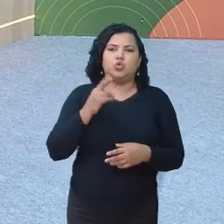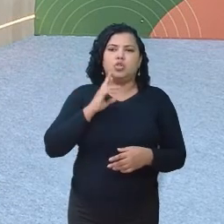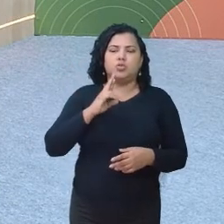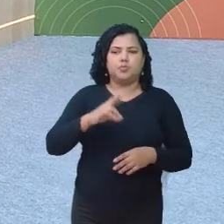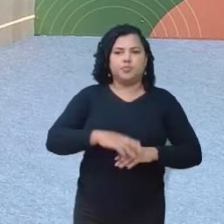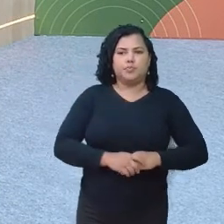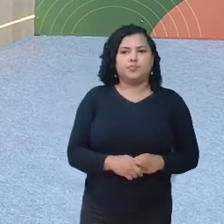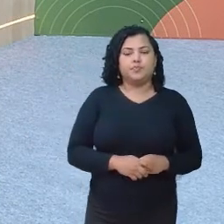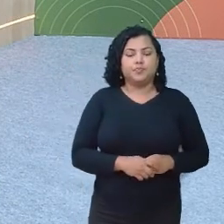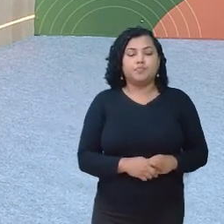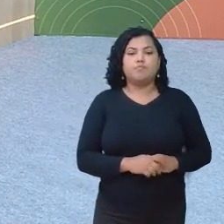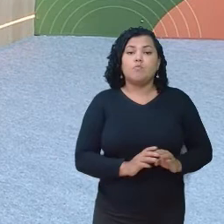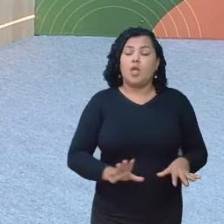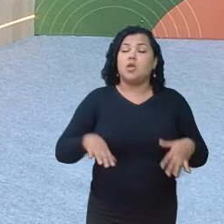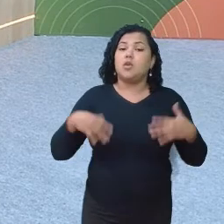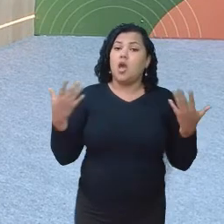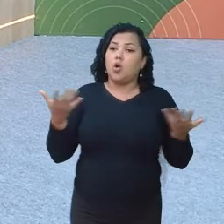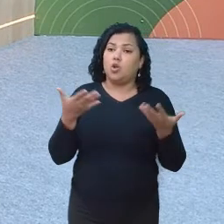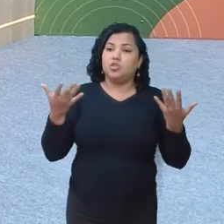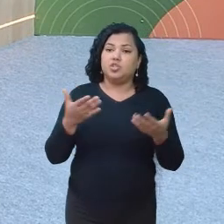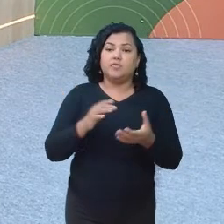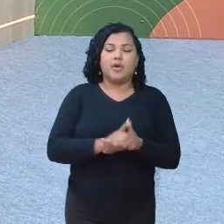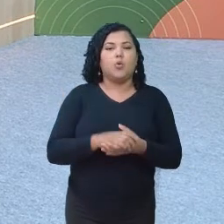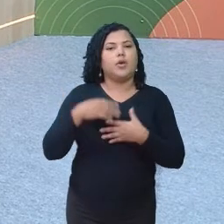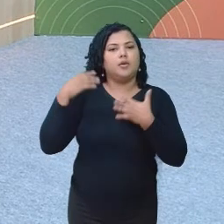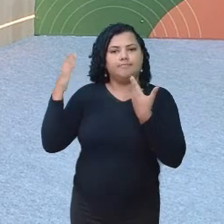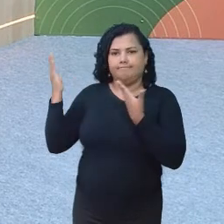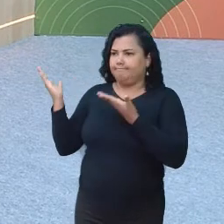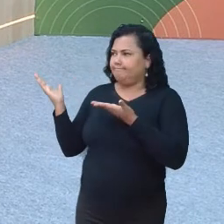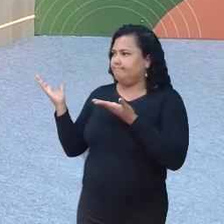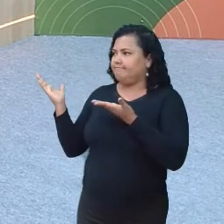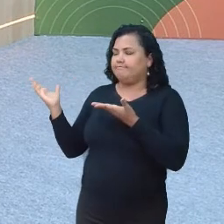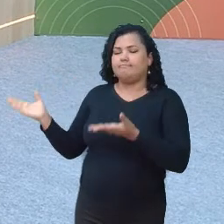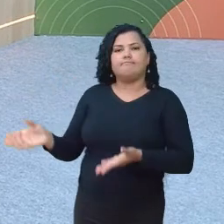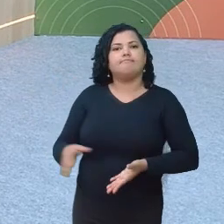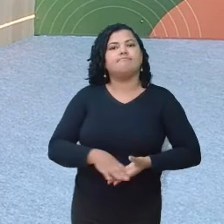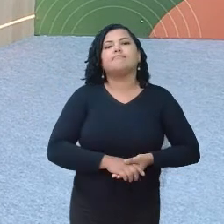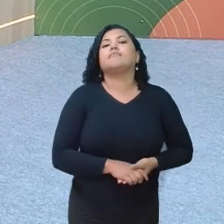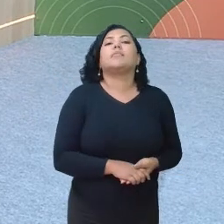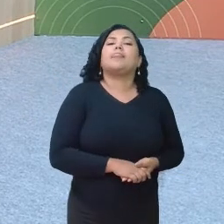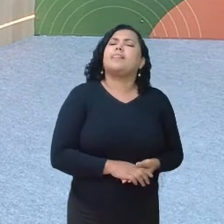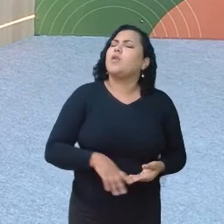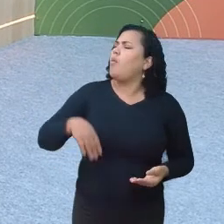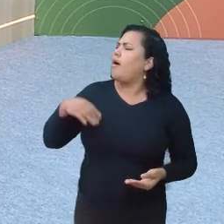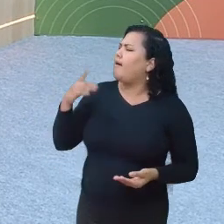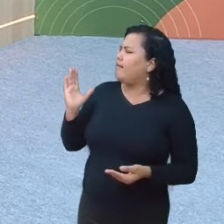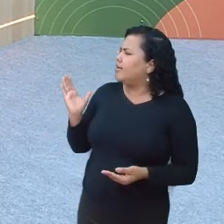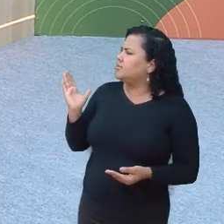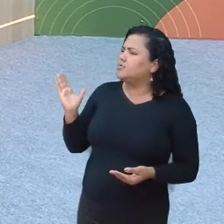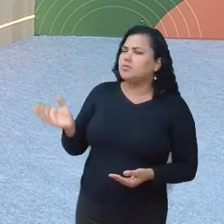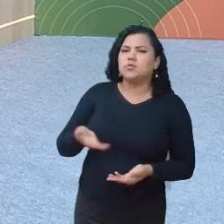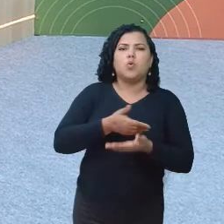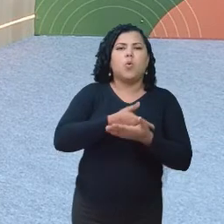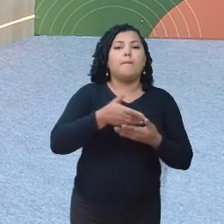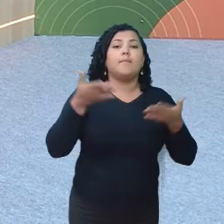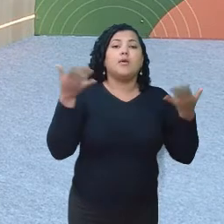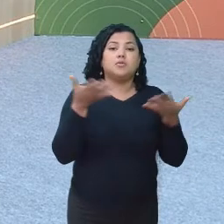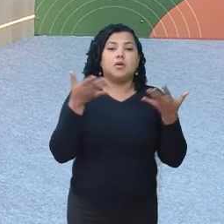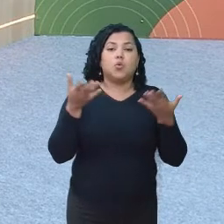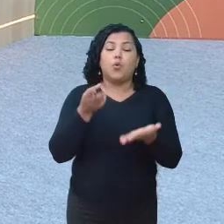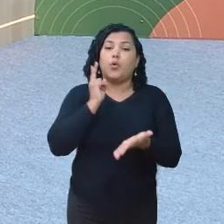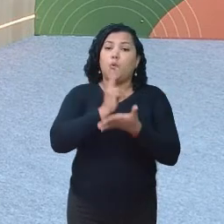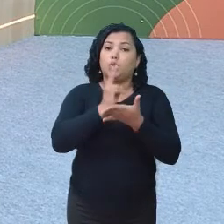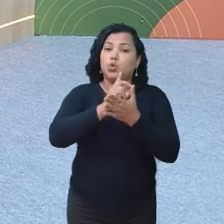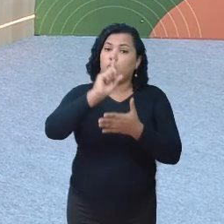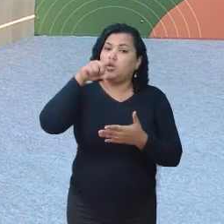certo? E agora a gente vai passar para a classificação. A classificação é algo que a gente vai iniciar agora, continuar na